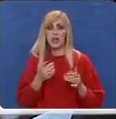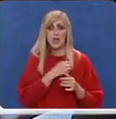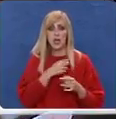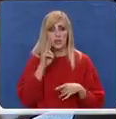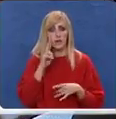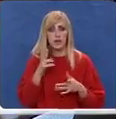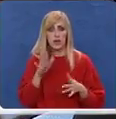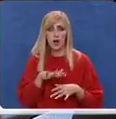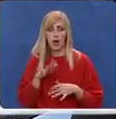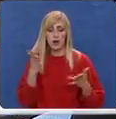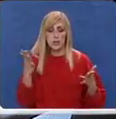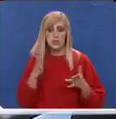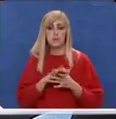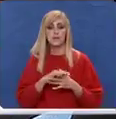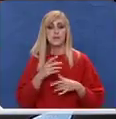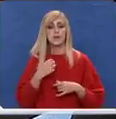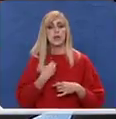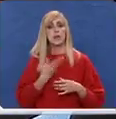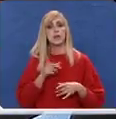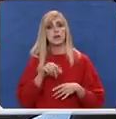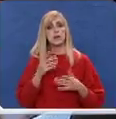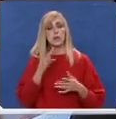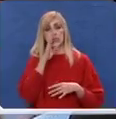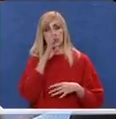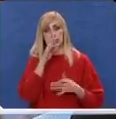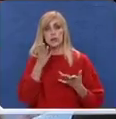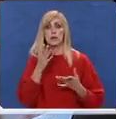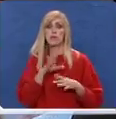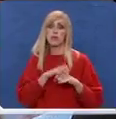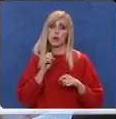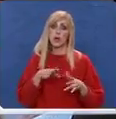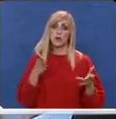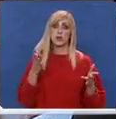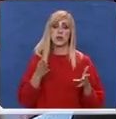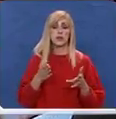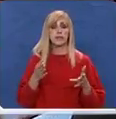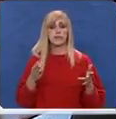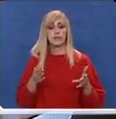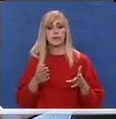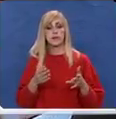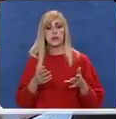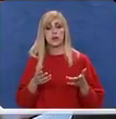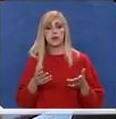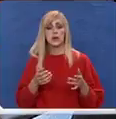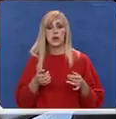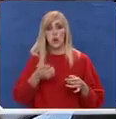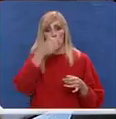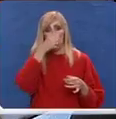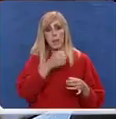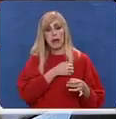atual cenário ano é de lamentar se for realmente por motivos habitacionais